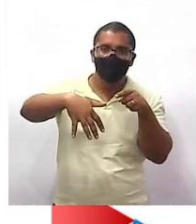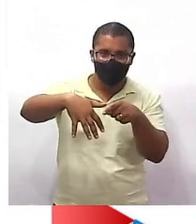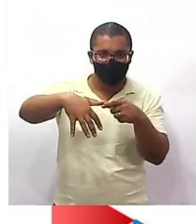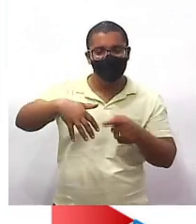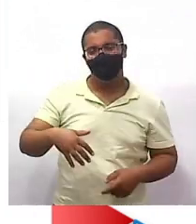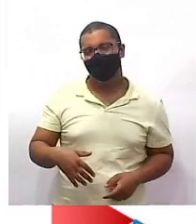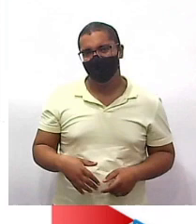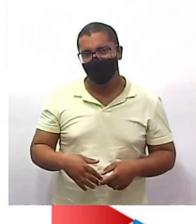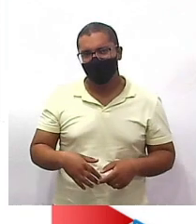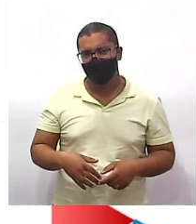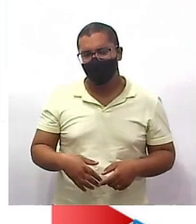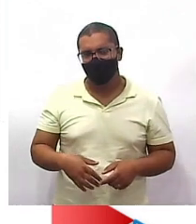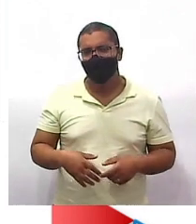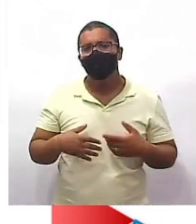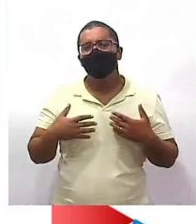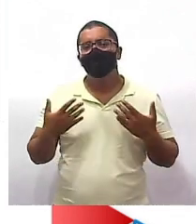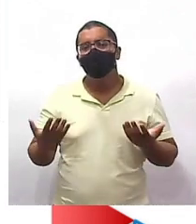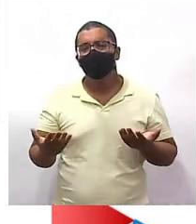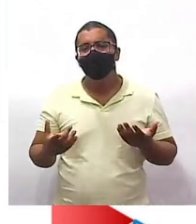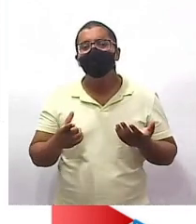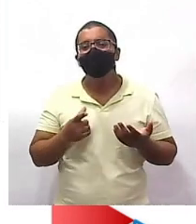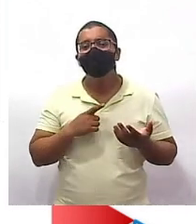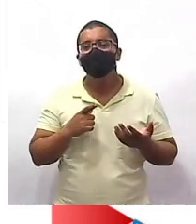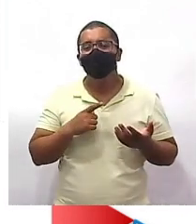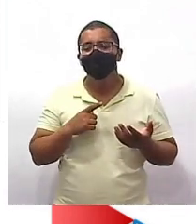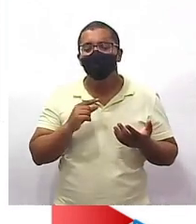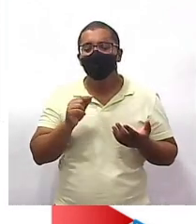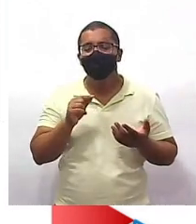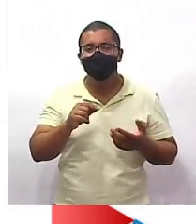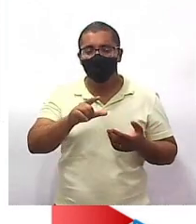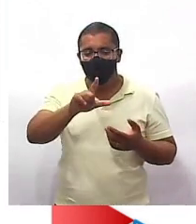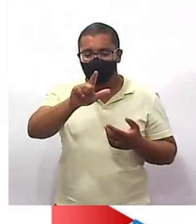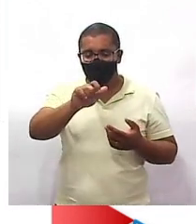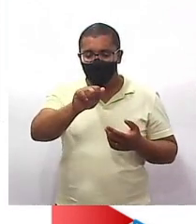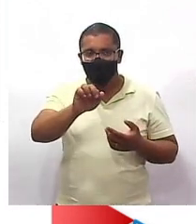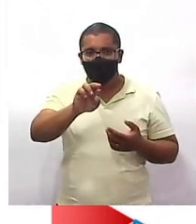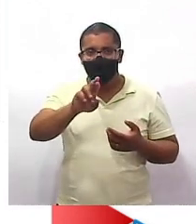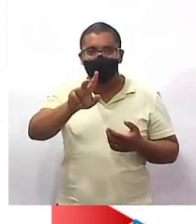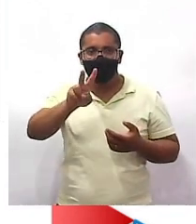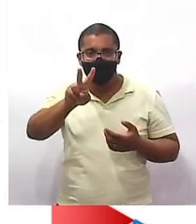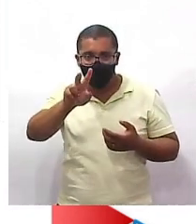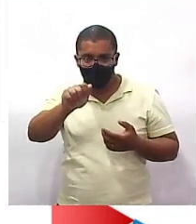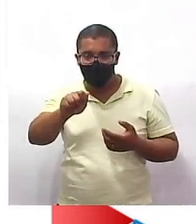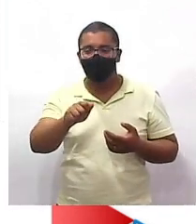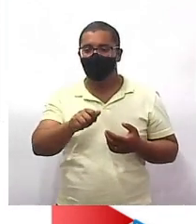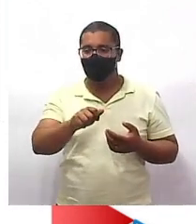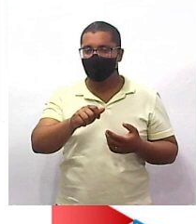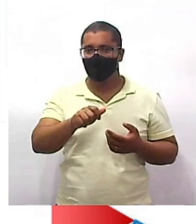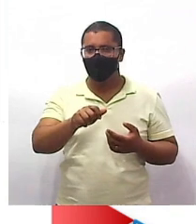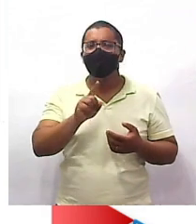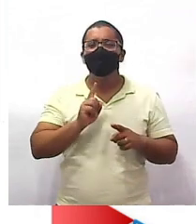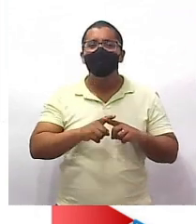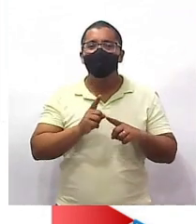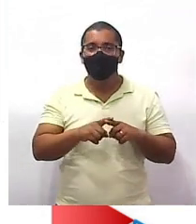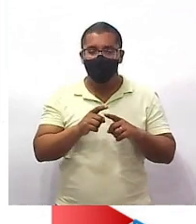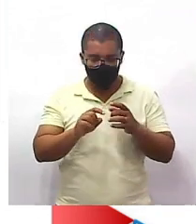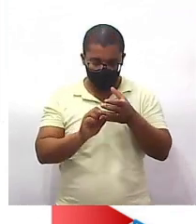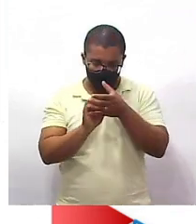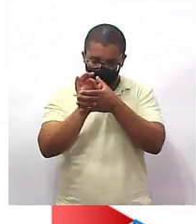magma. No caso aí, ele vai formar na realidade a lava, porque a rocha ela vai